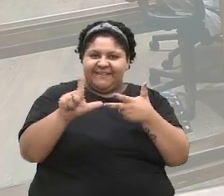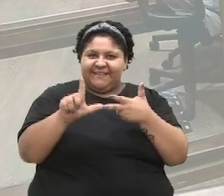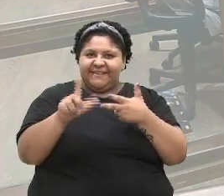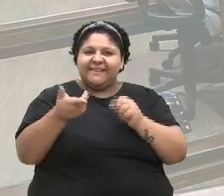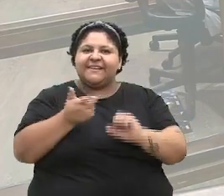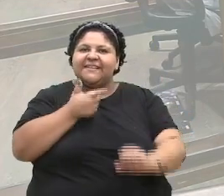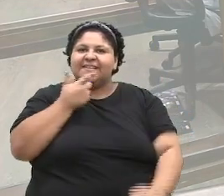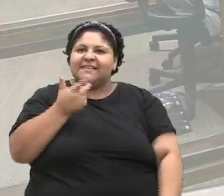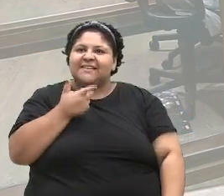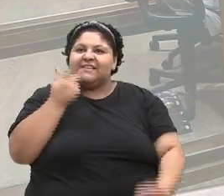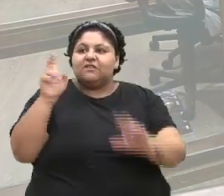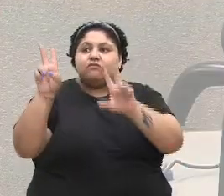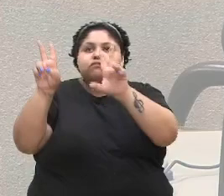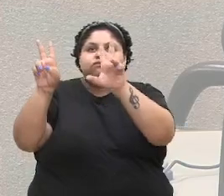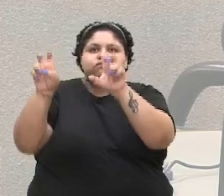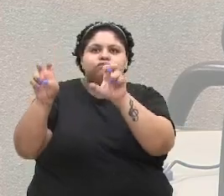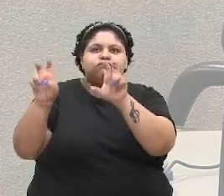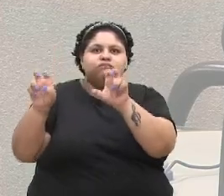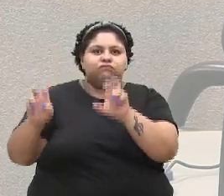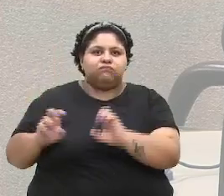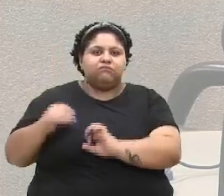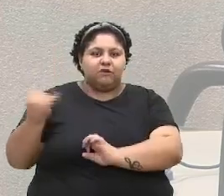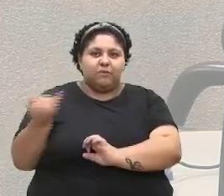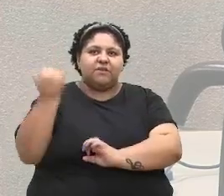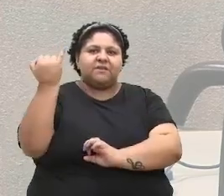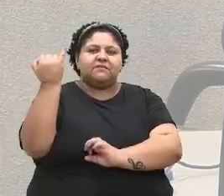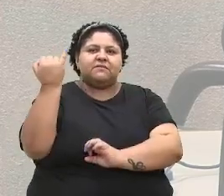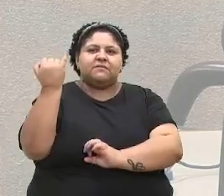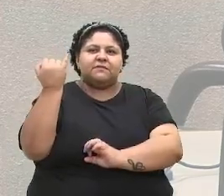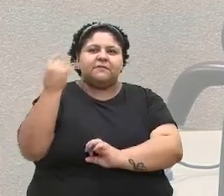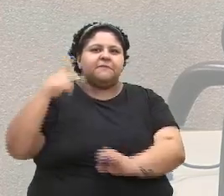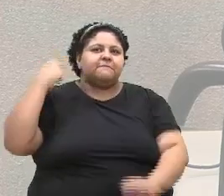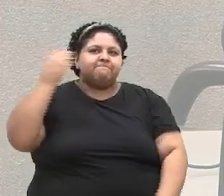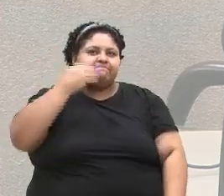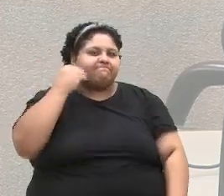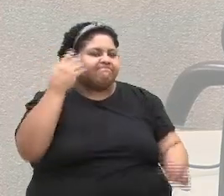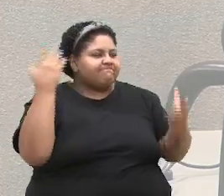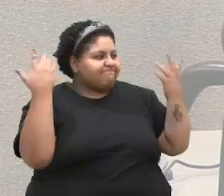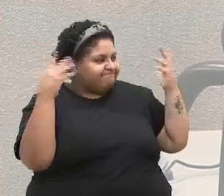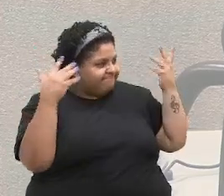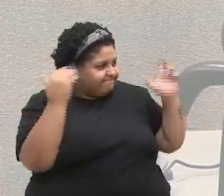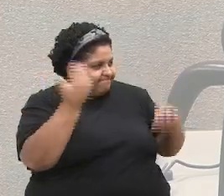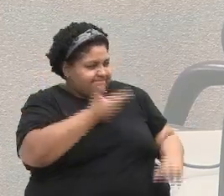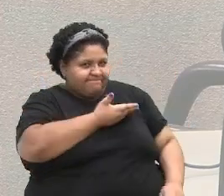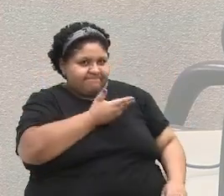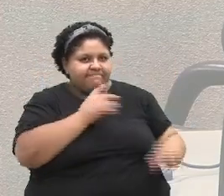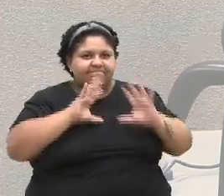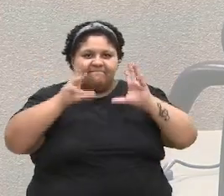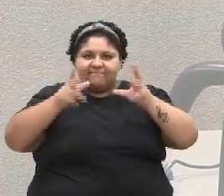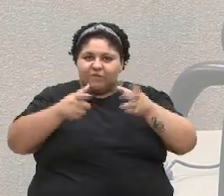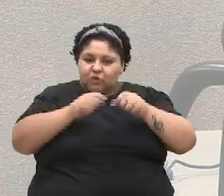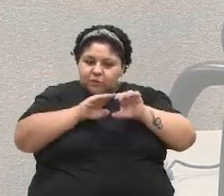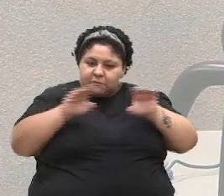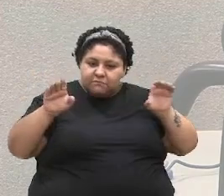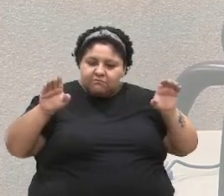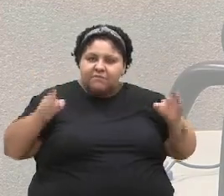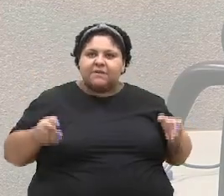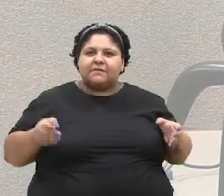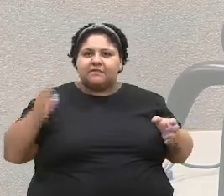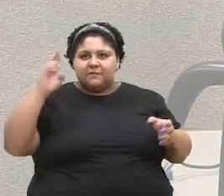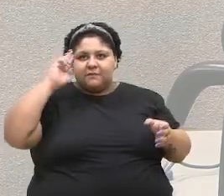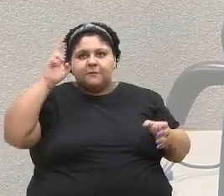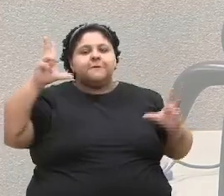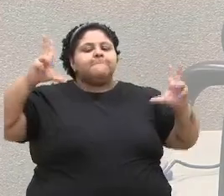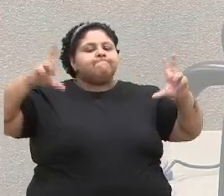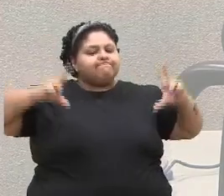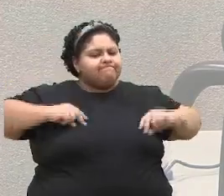falar sobre matérias tão importantes. Vereadora Marisol, parabéns a toda a mesa, né, proponentes dessa merecida